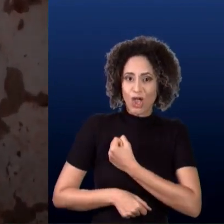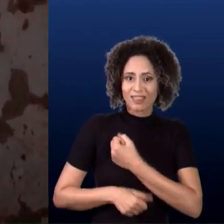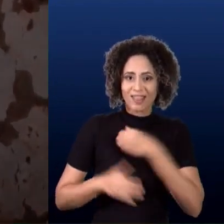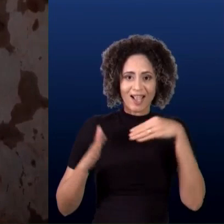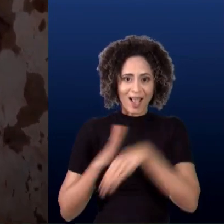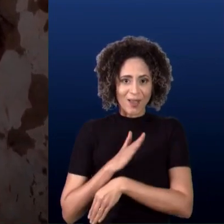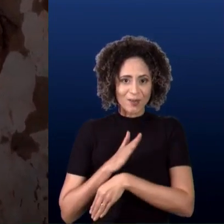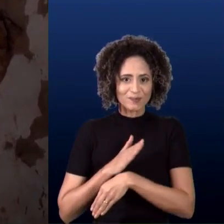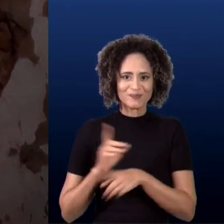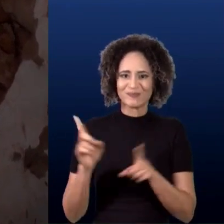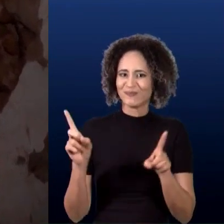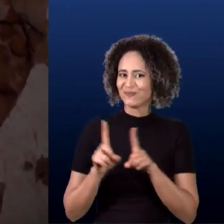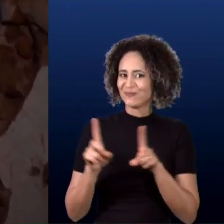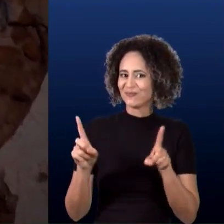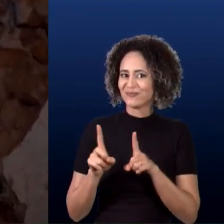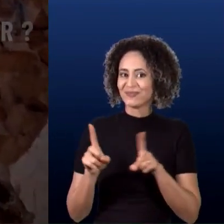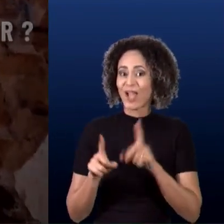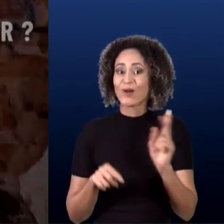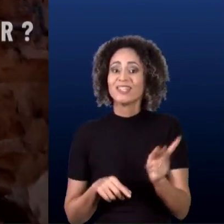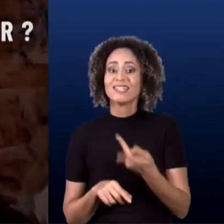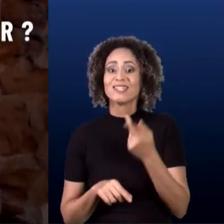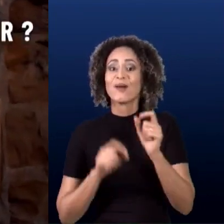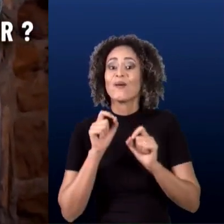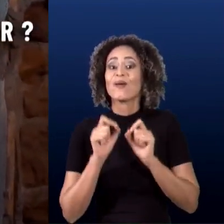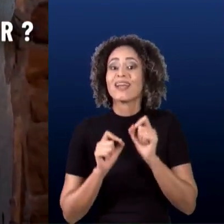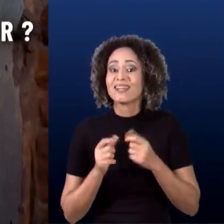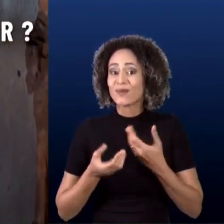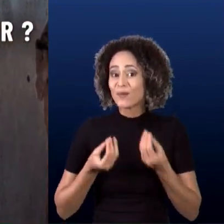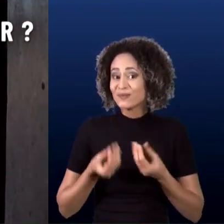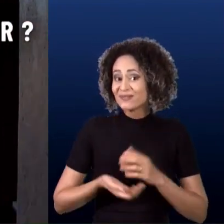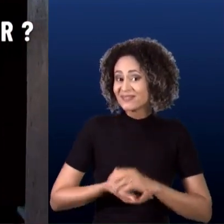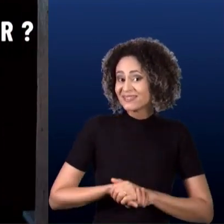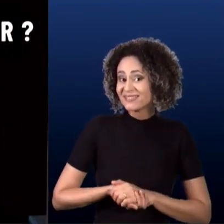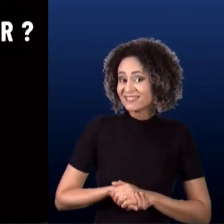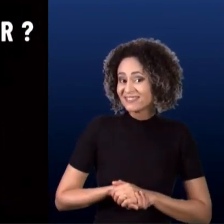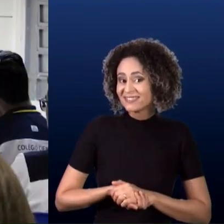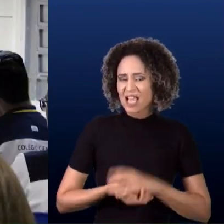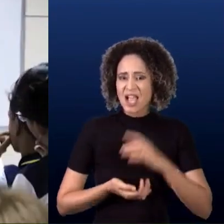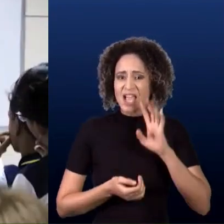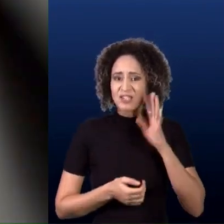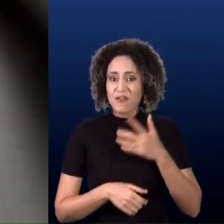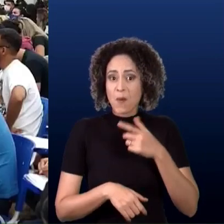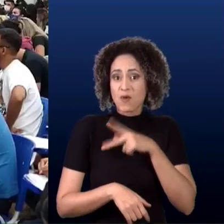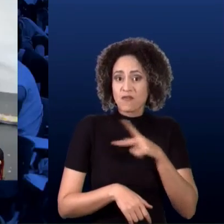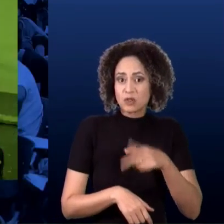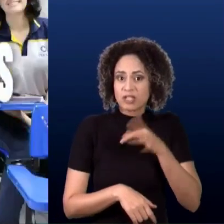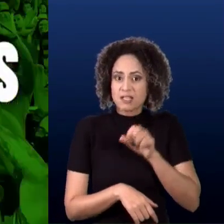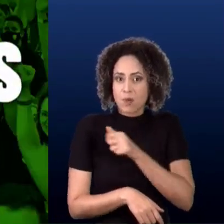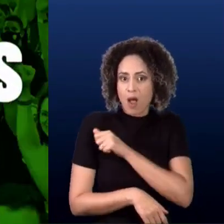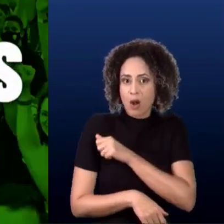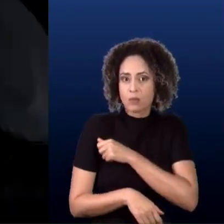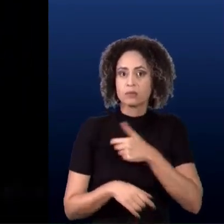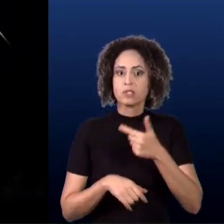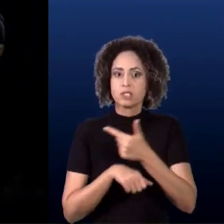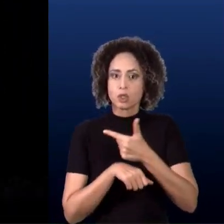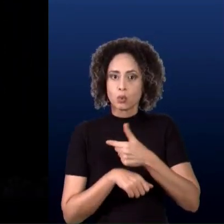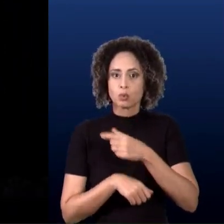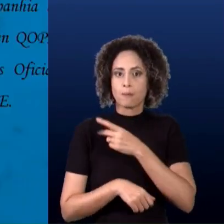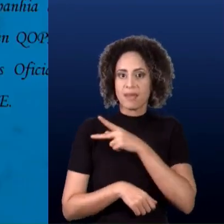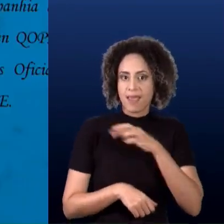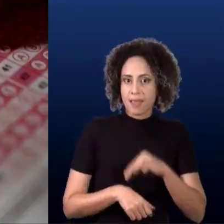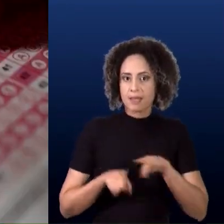As notas do capitão não caíram. Sabe onde ele foi parar? Virou professor, teve mais de 10 mil